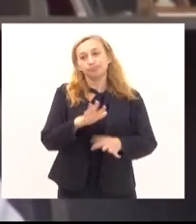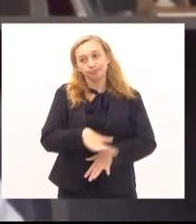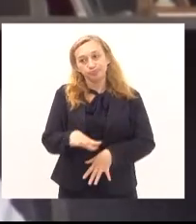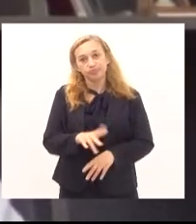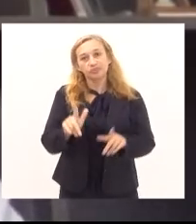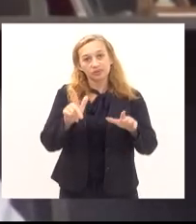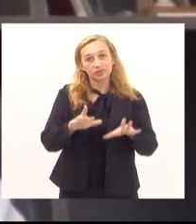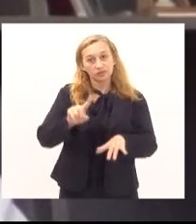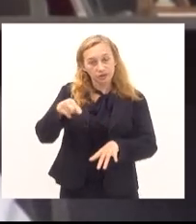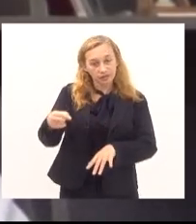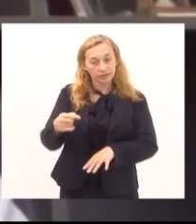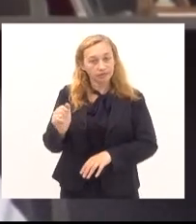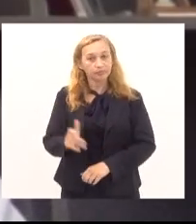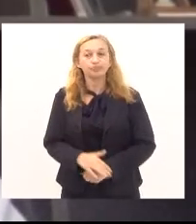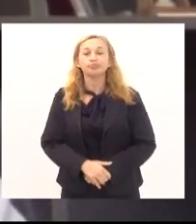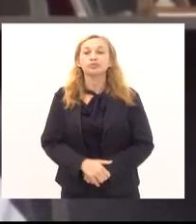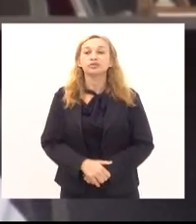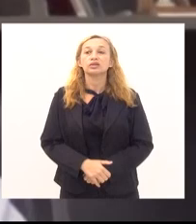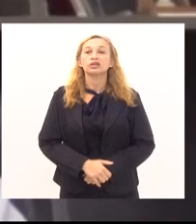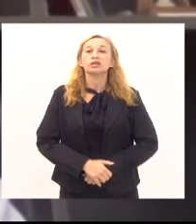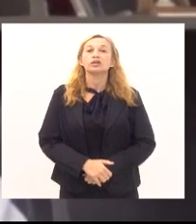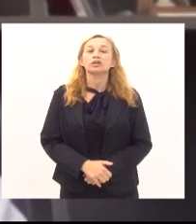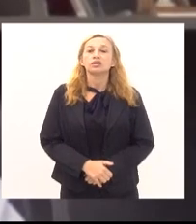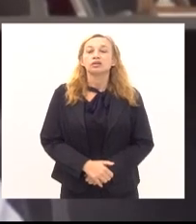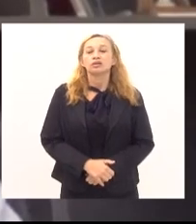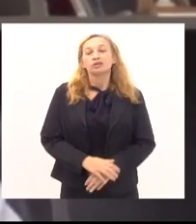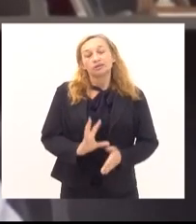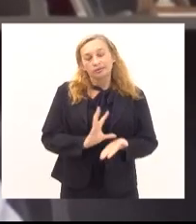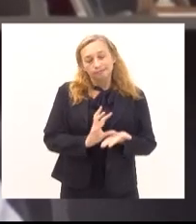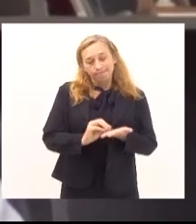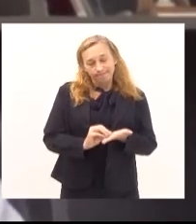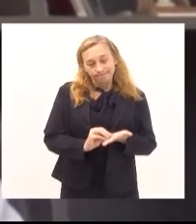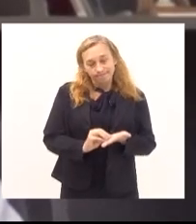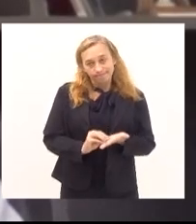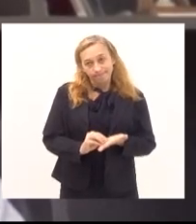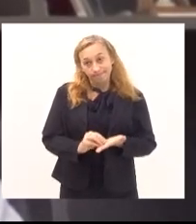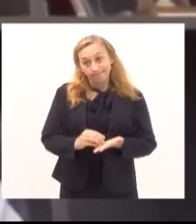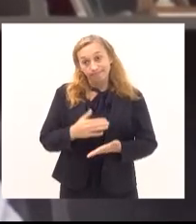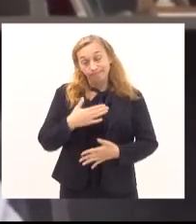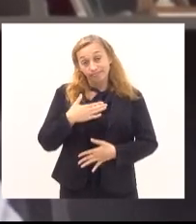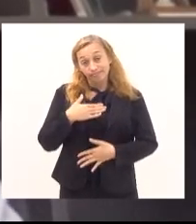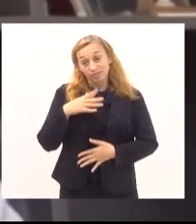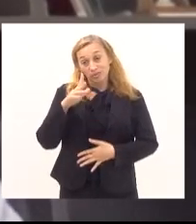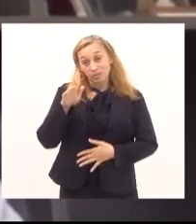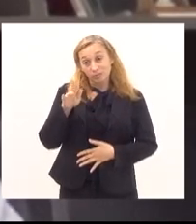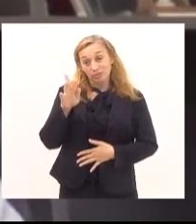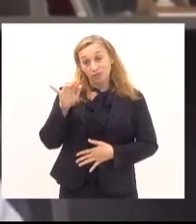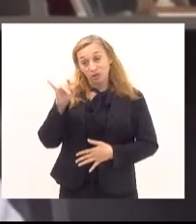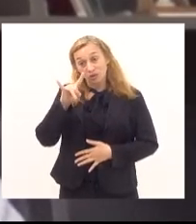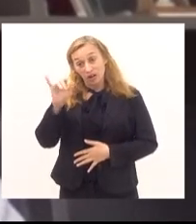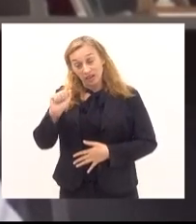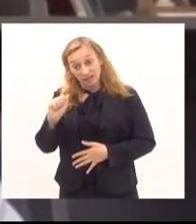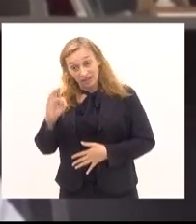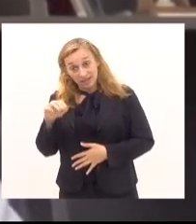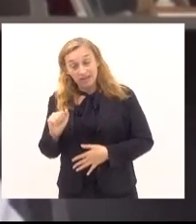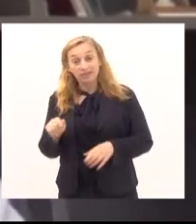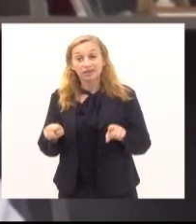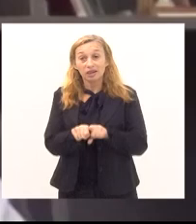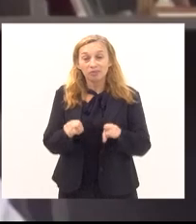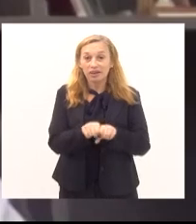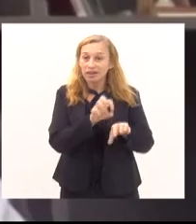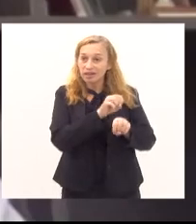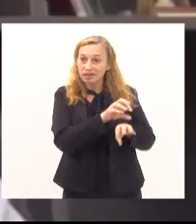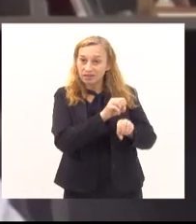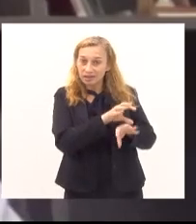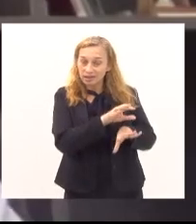completamente outra. Então, nessa pauta, né, eu sou brizolista também, né, na questão do ensino de